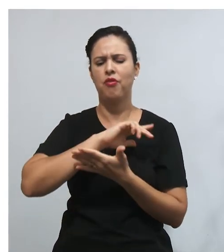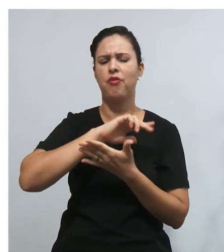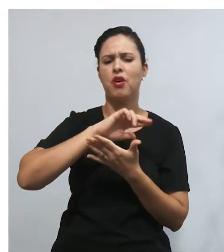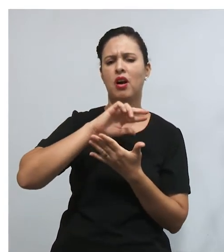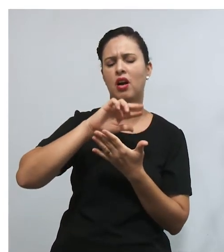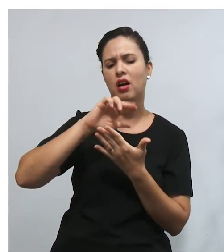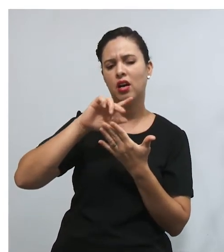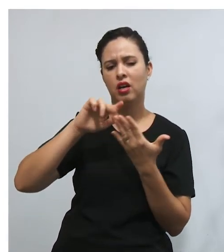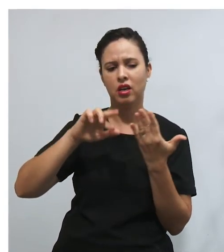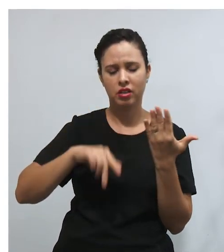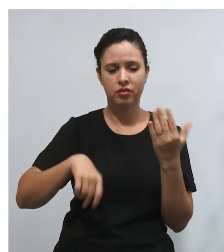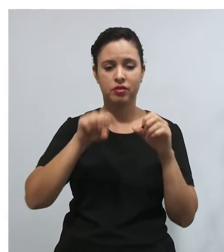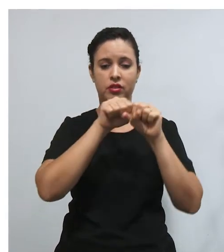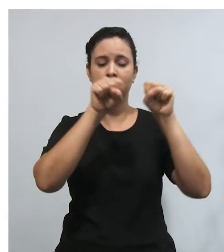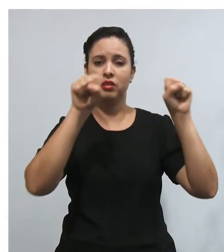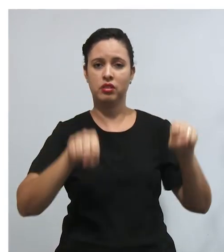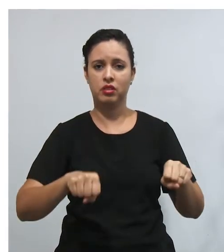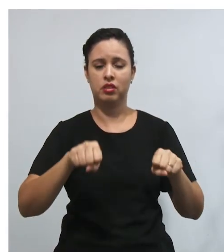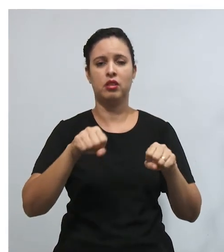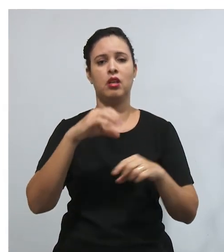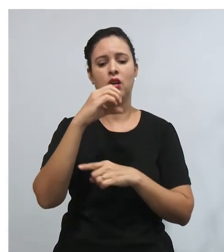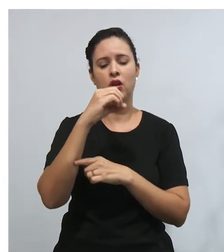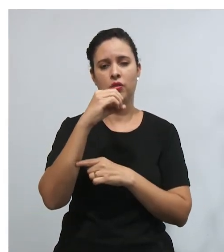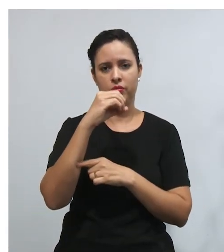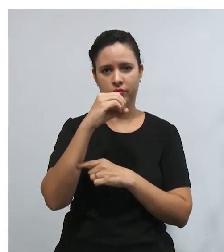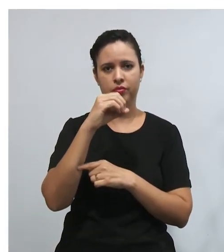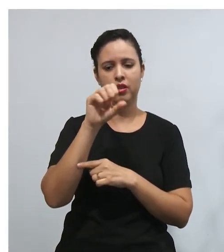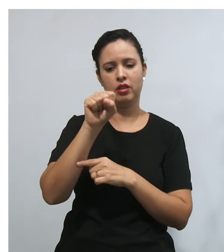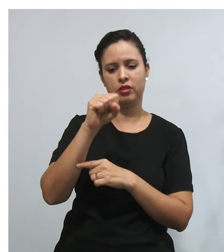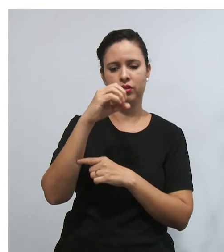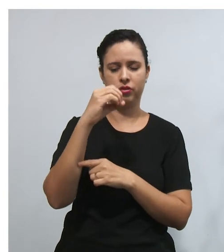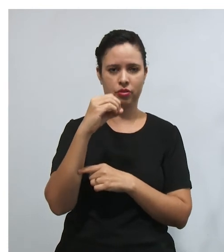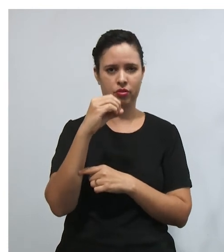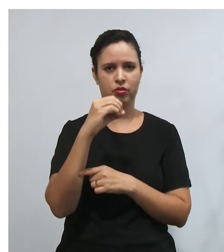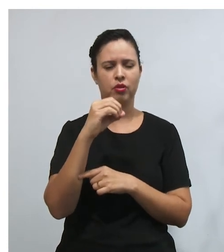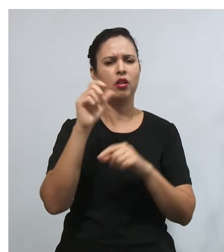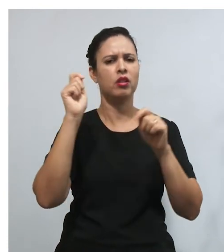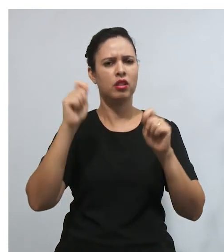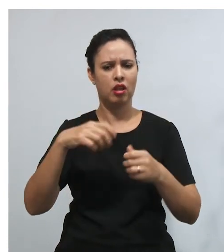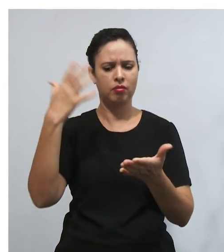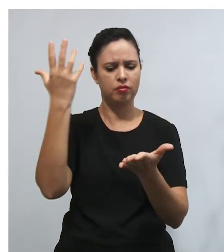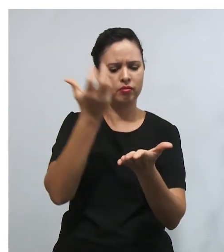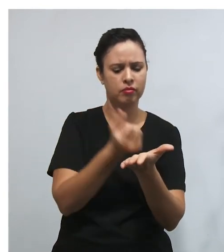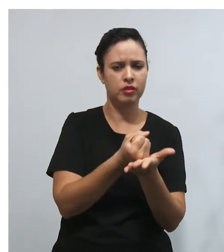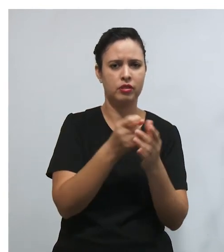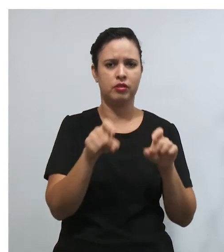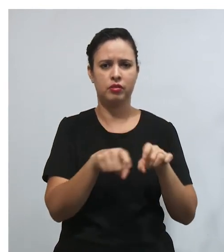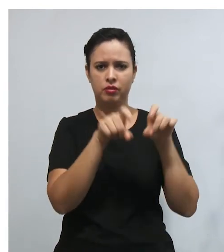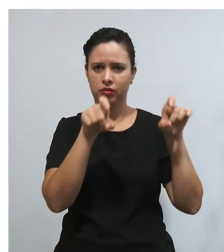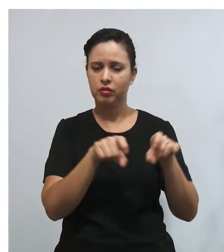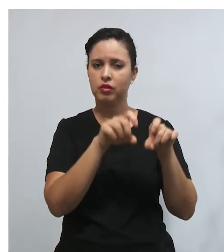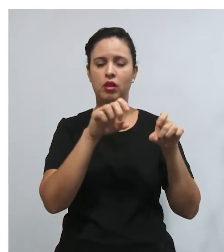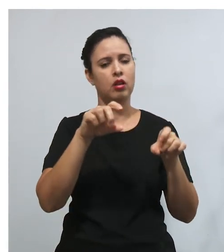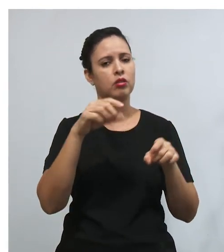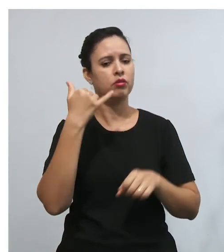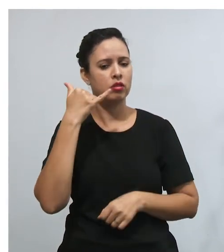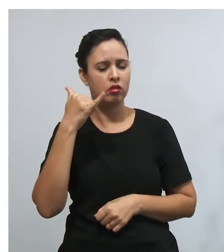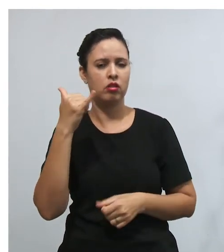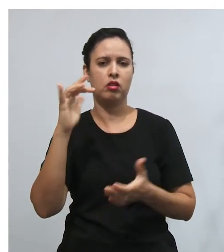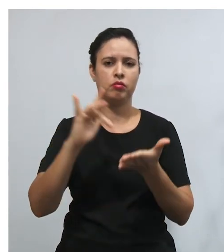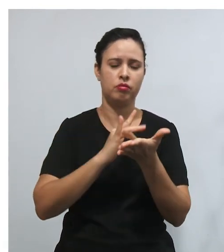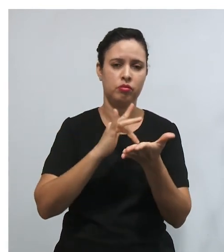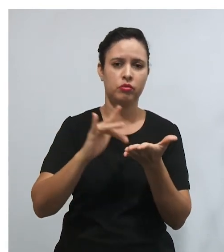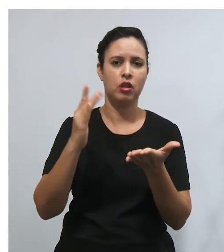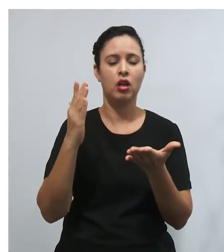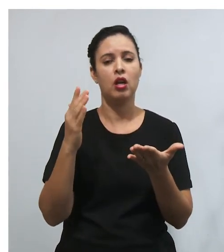vários sistemas operacionais que podem ser instalados, Então, vários deles instalados nos nossos equipamentos. Aqui a gente está